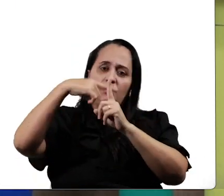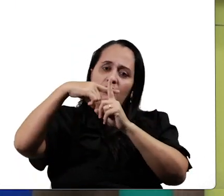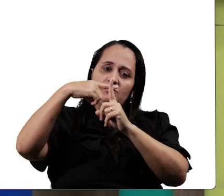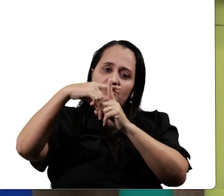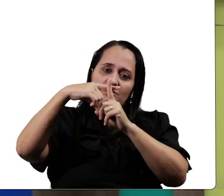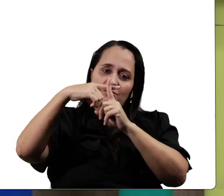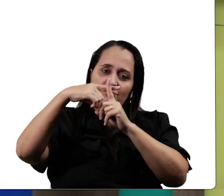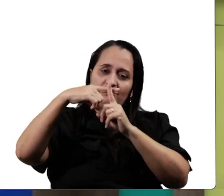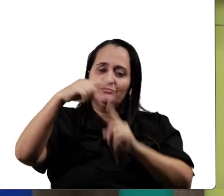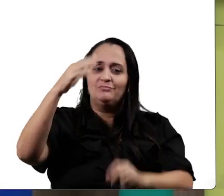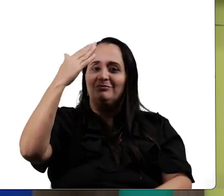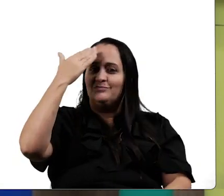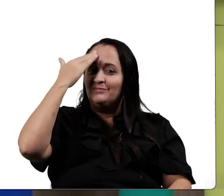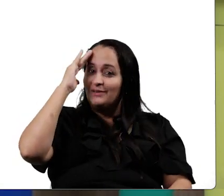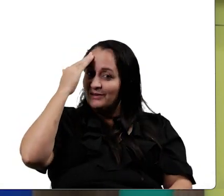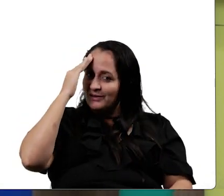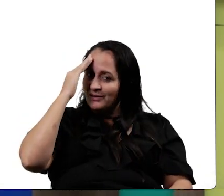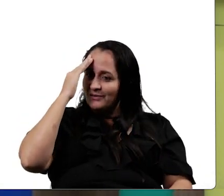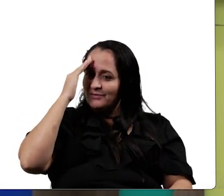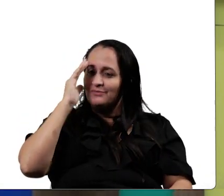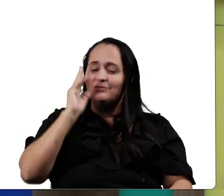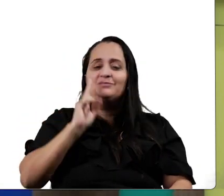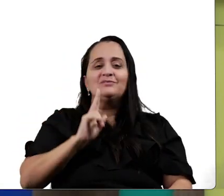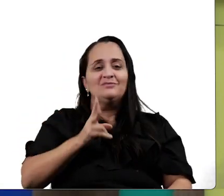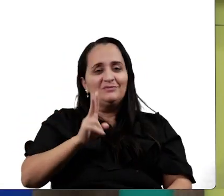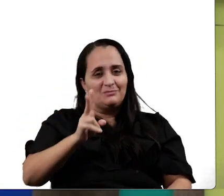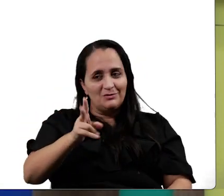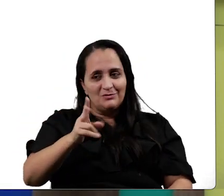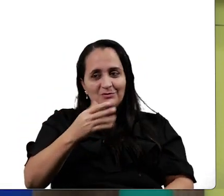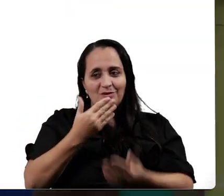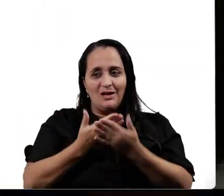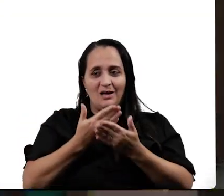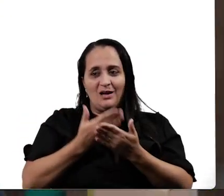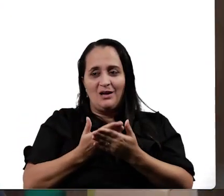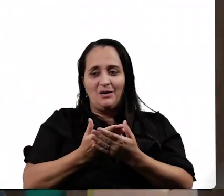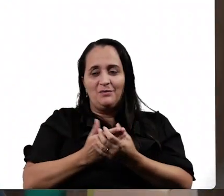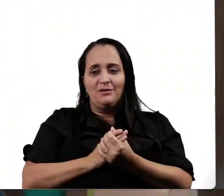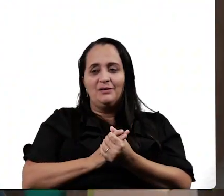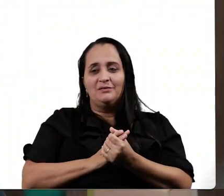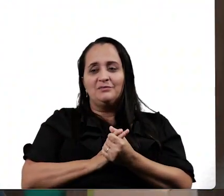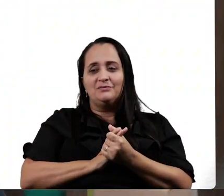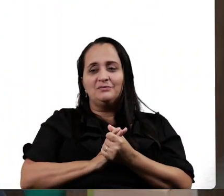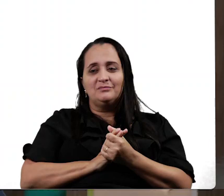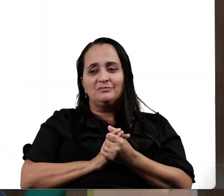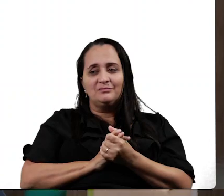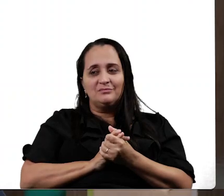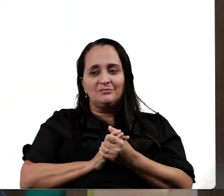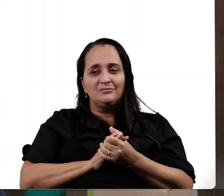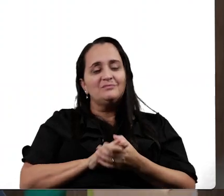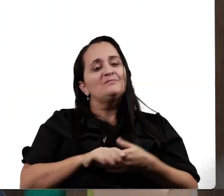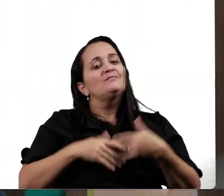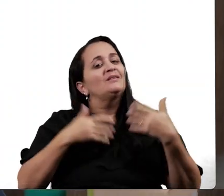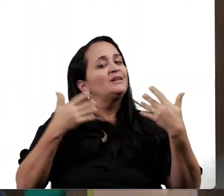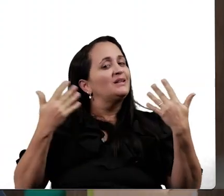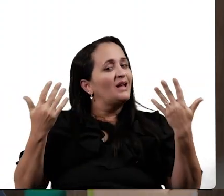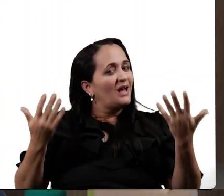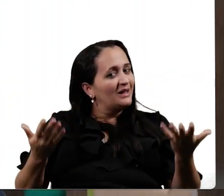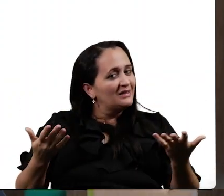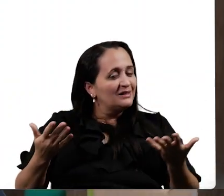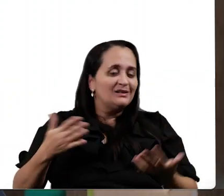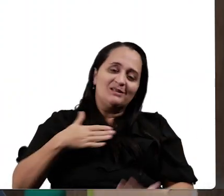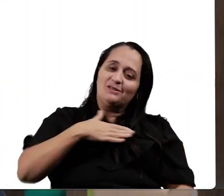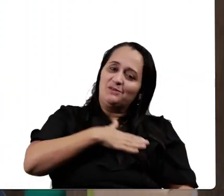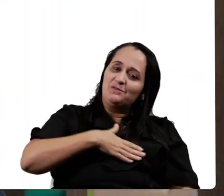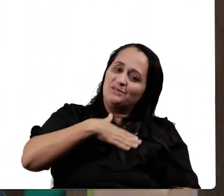aí então vamos continuar agora a nossa aula e aí gostaram da nossa